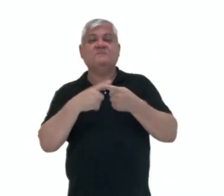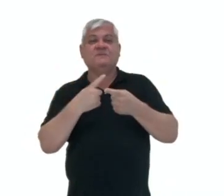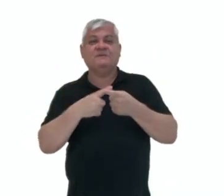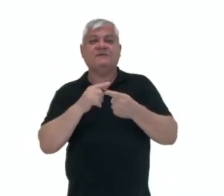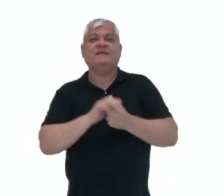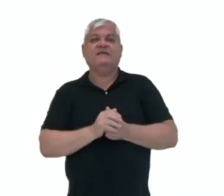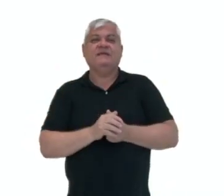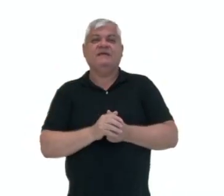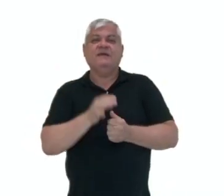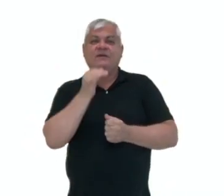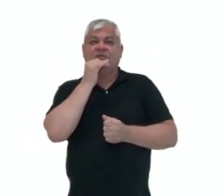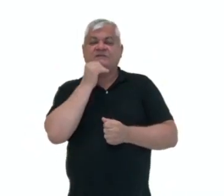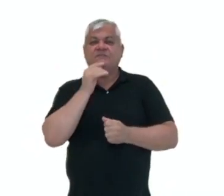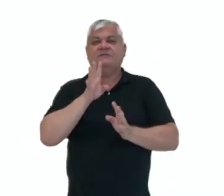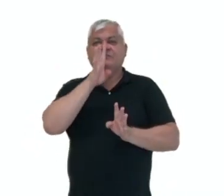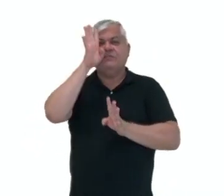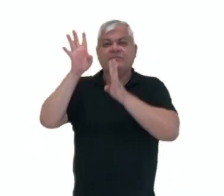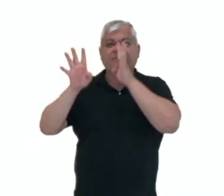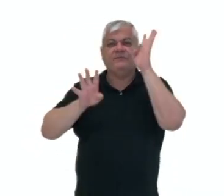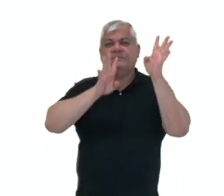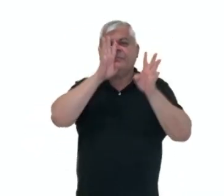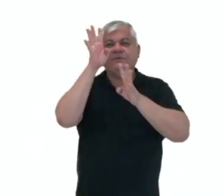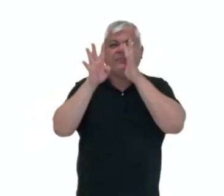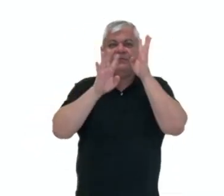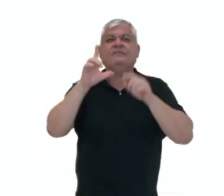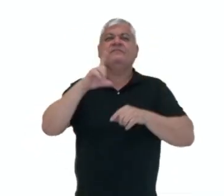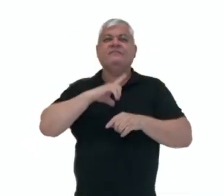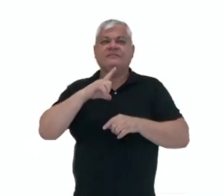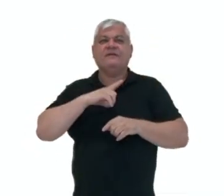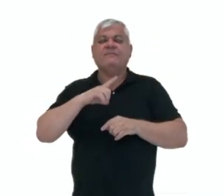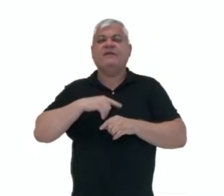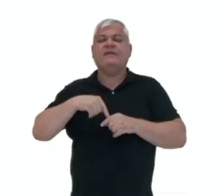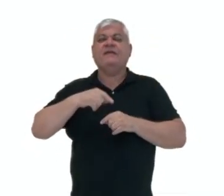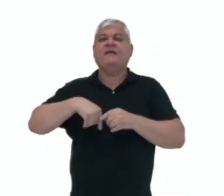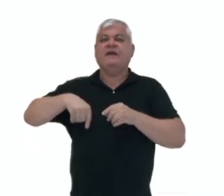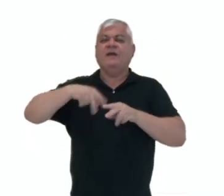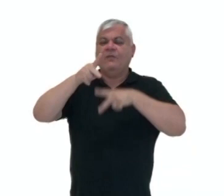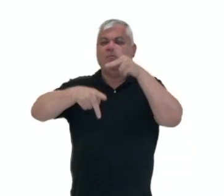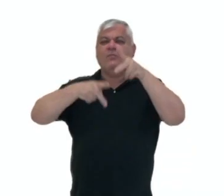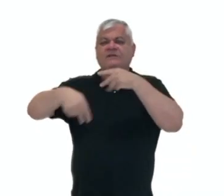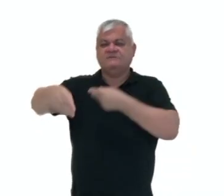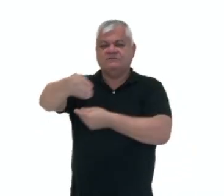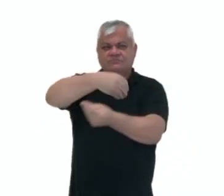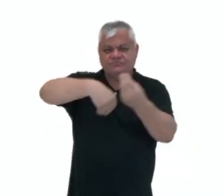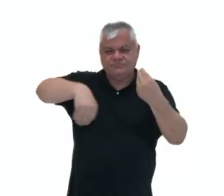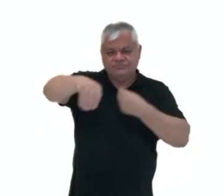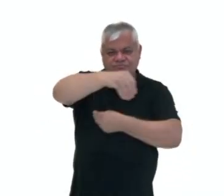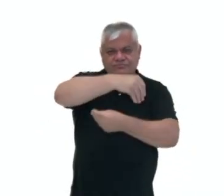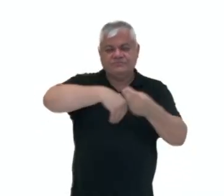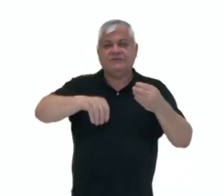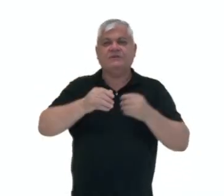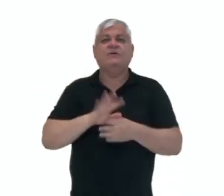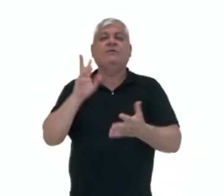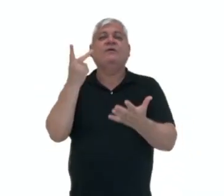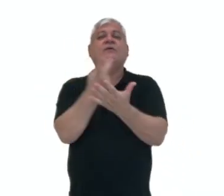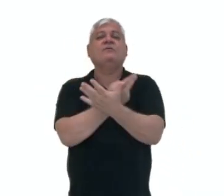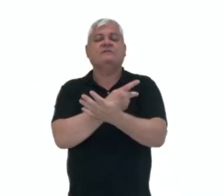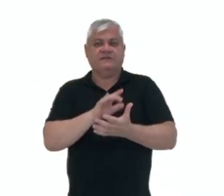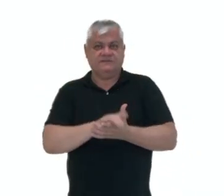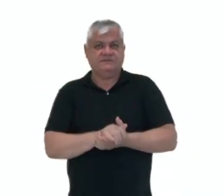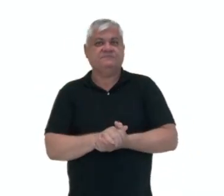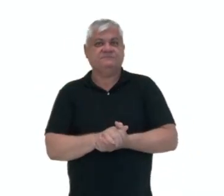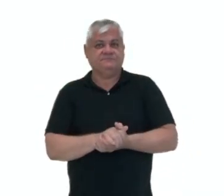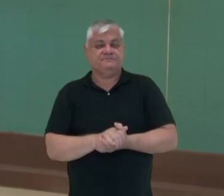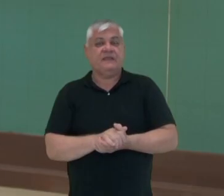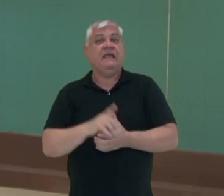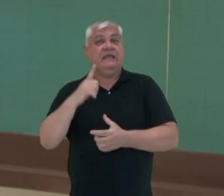da imprevisibilidade, envolve a participação direta ou indireta do público e do espectador. O que acontece, gente? Nós